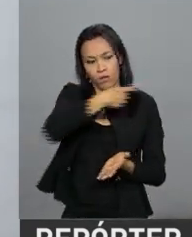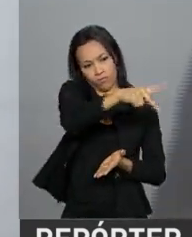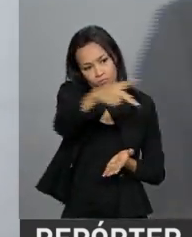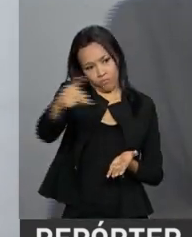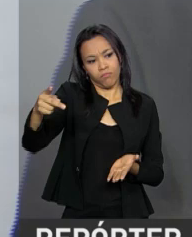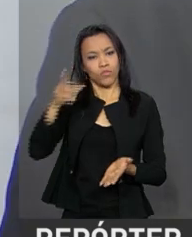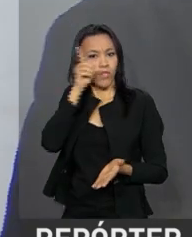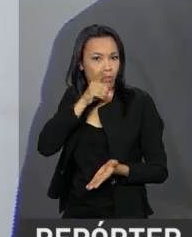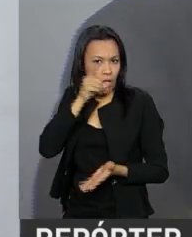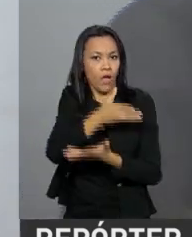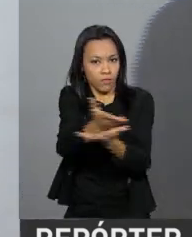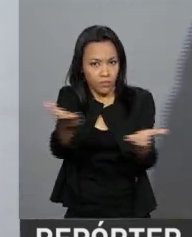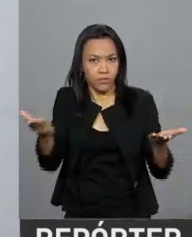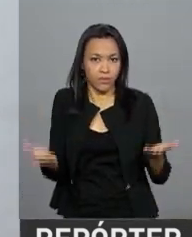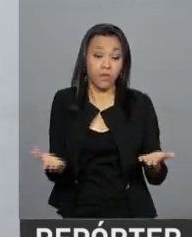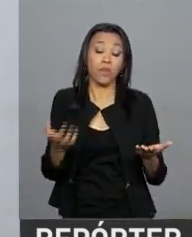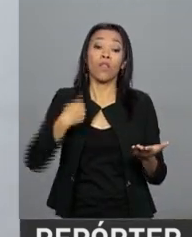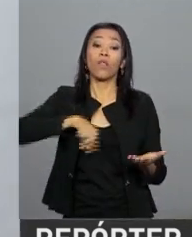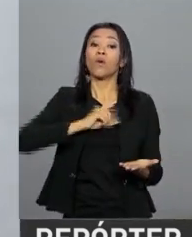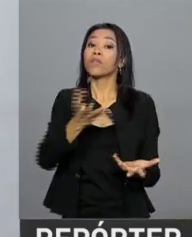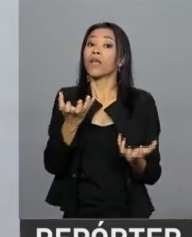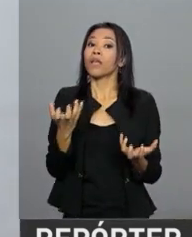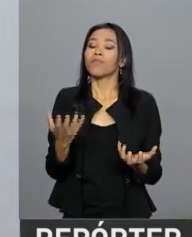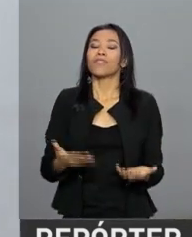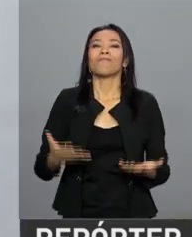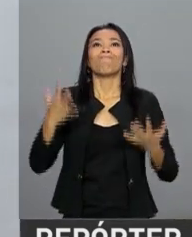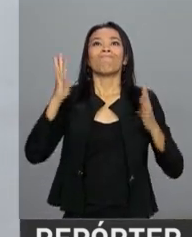colegas deputados, não é? Nós queremos erguer as